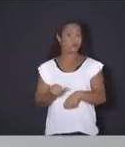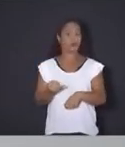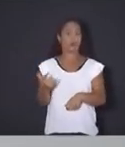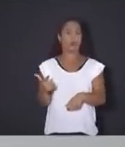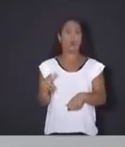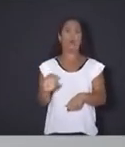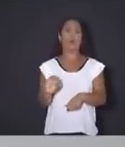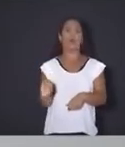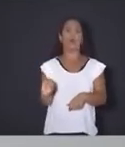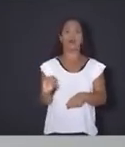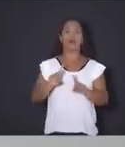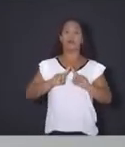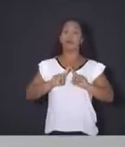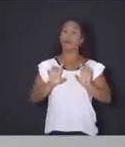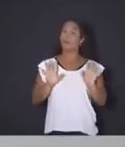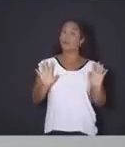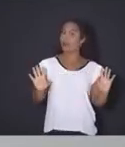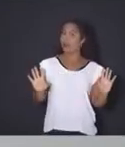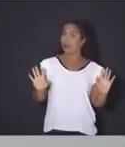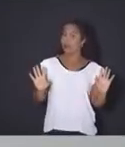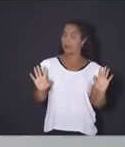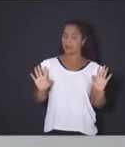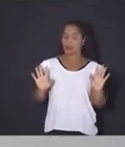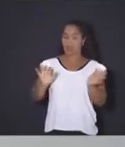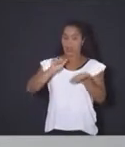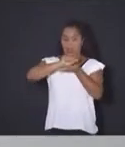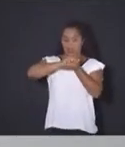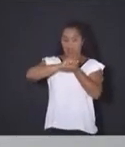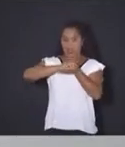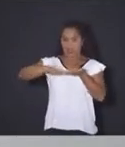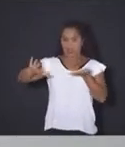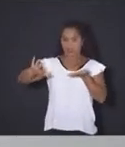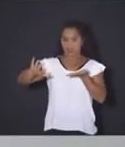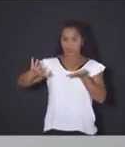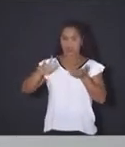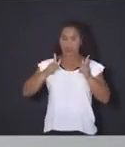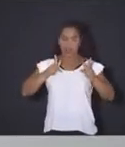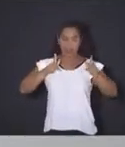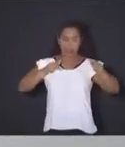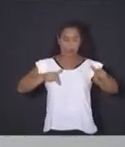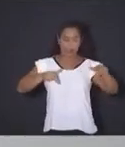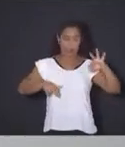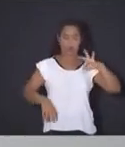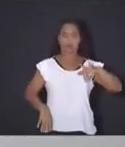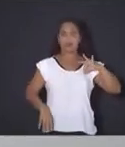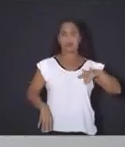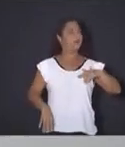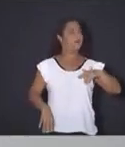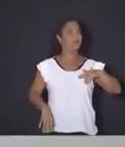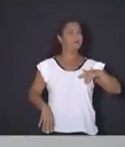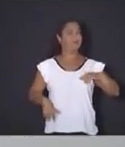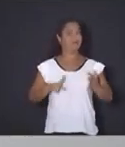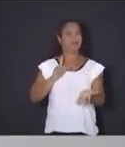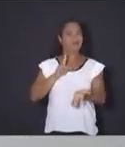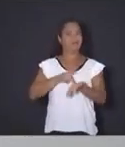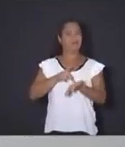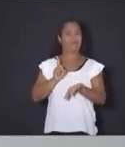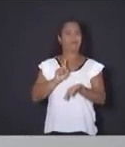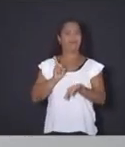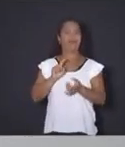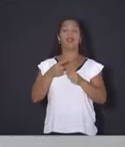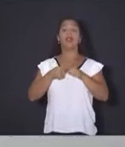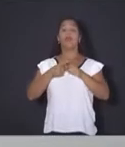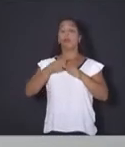portanto que o que se gasta é apenas o que se ganha porque a maior parte das